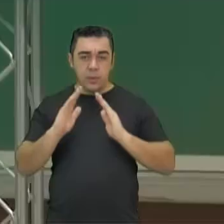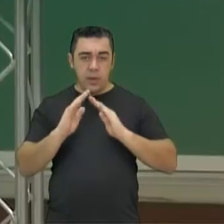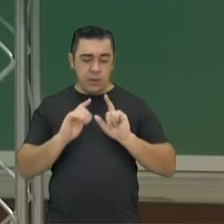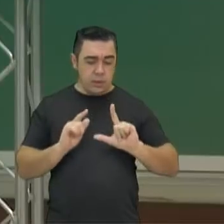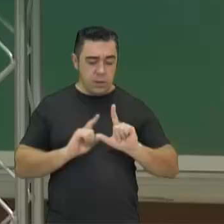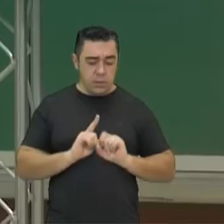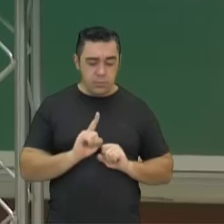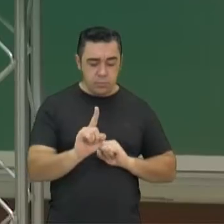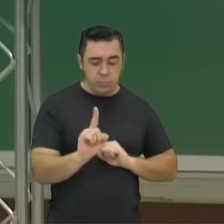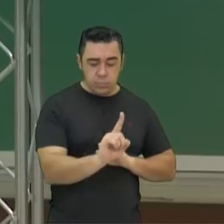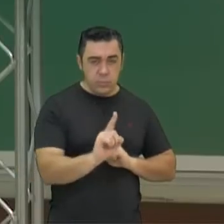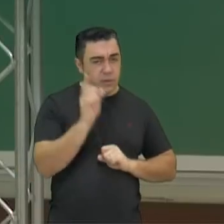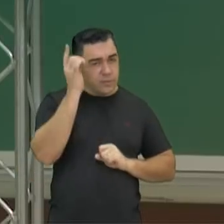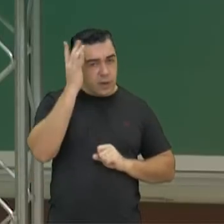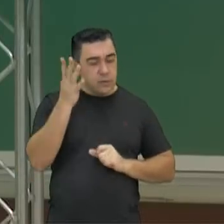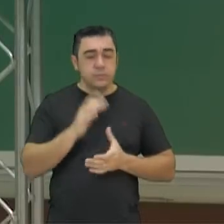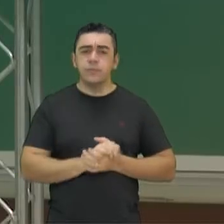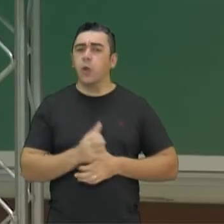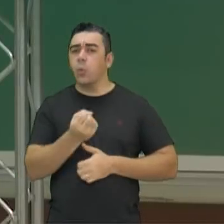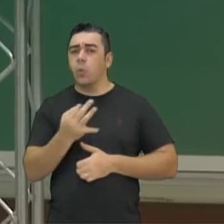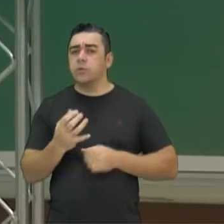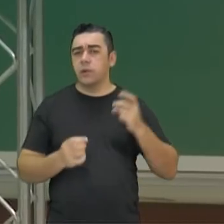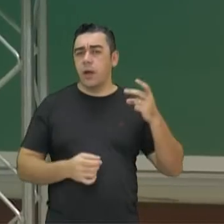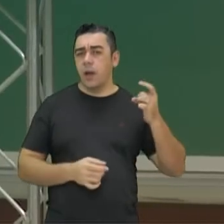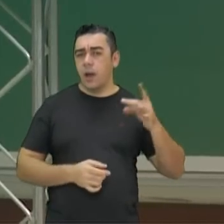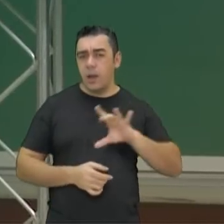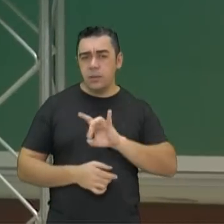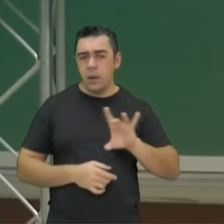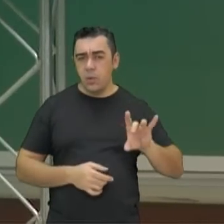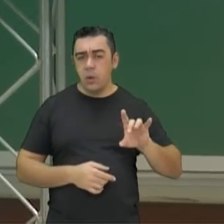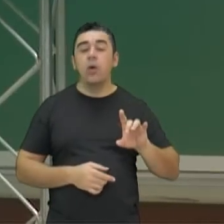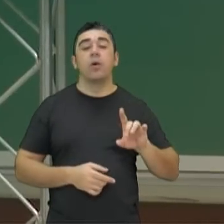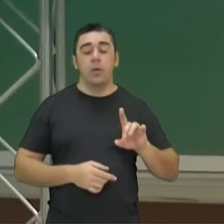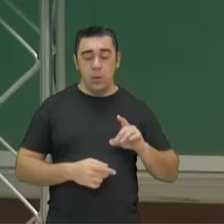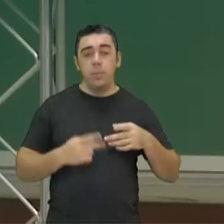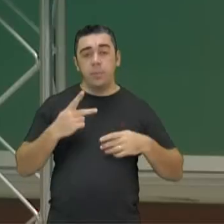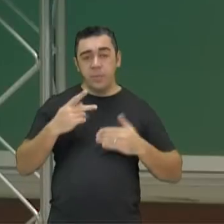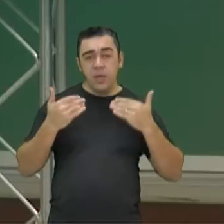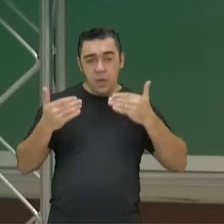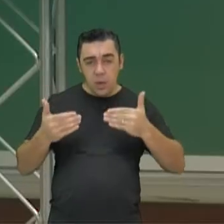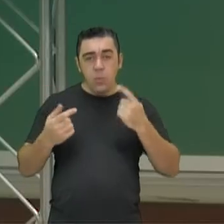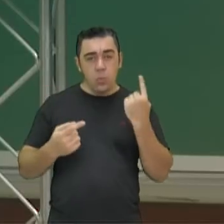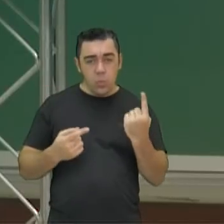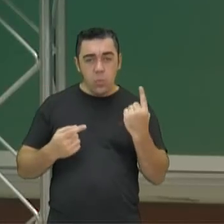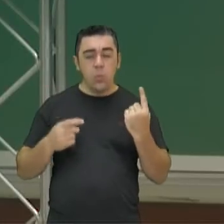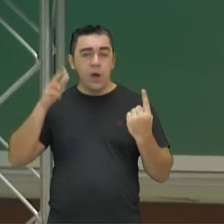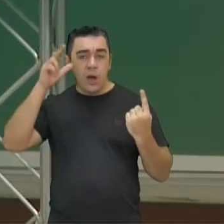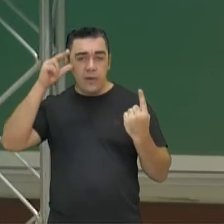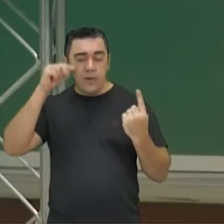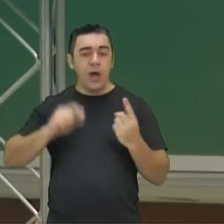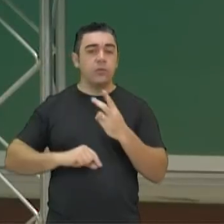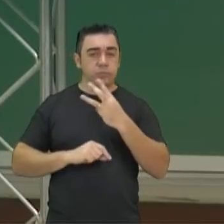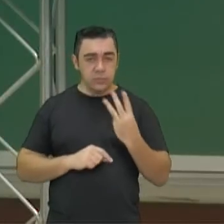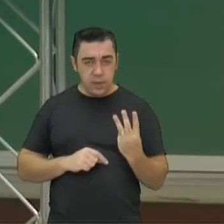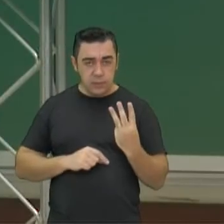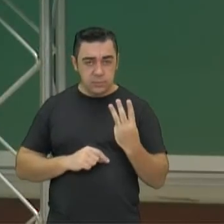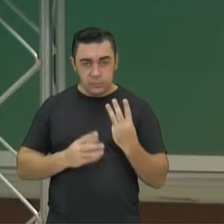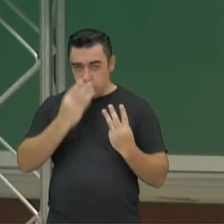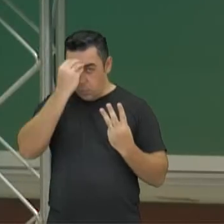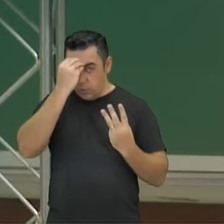acertou e estava fácil, né? Qual o valor das peças? O peão vale 1 e o cavalo vale 3. Grave